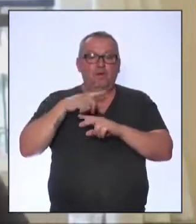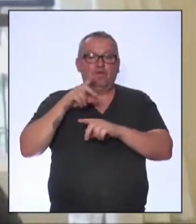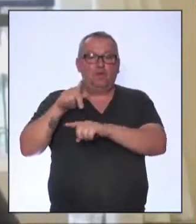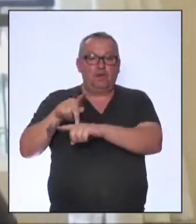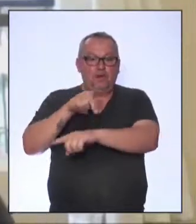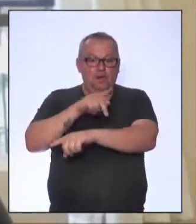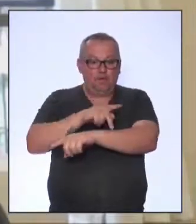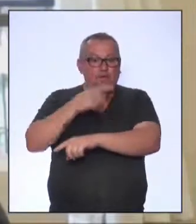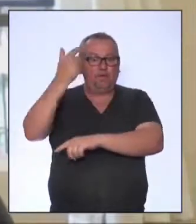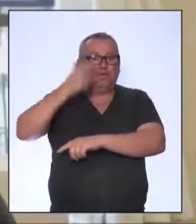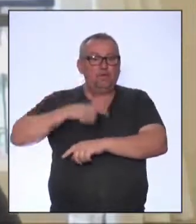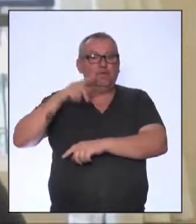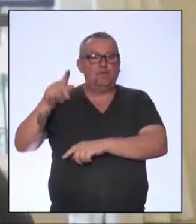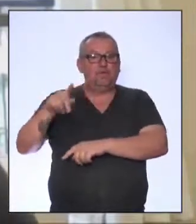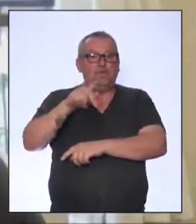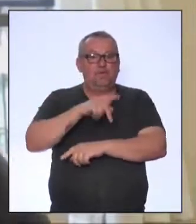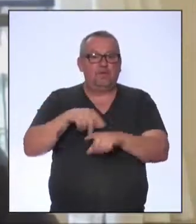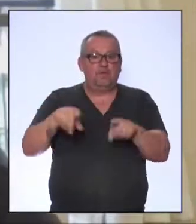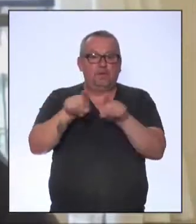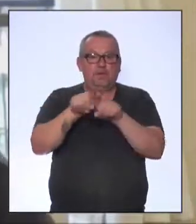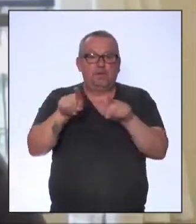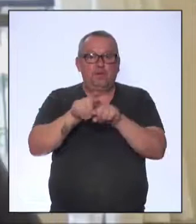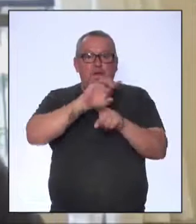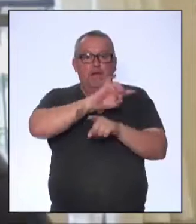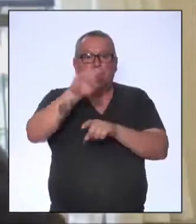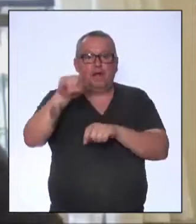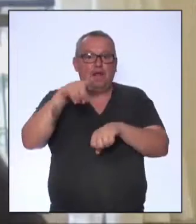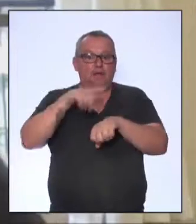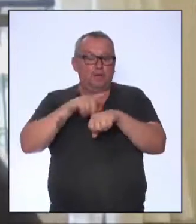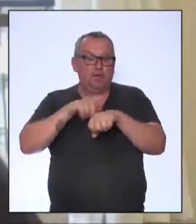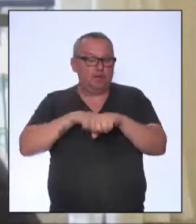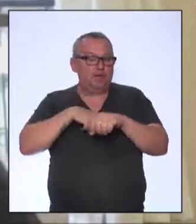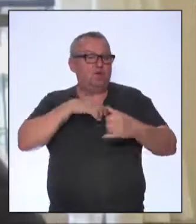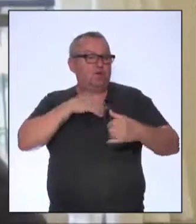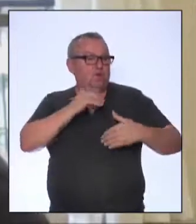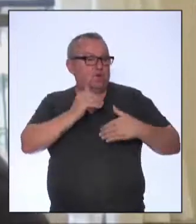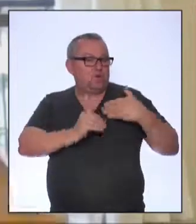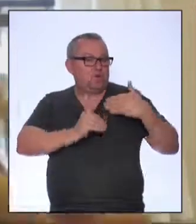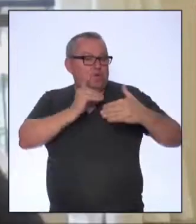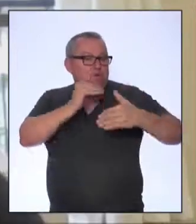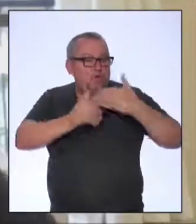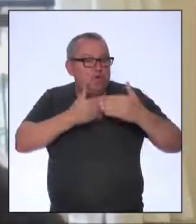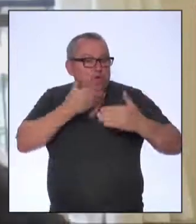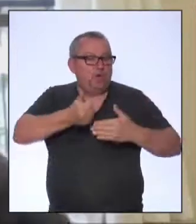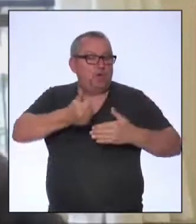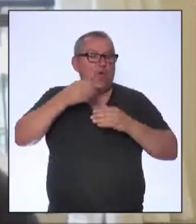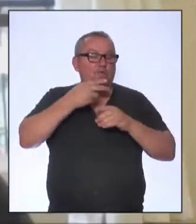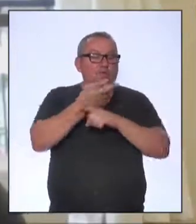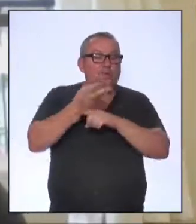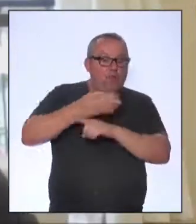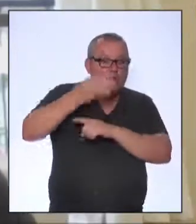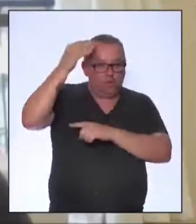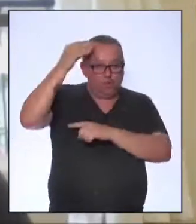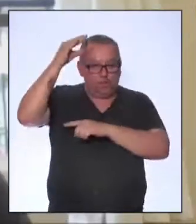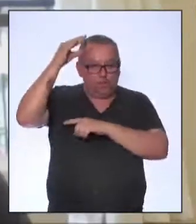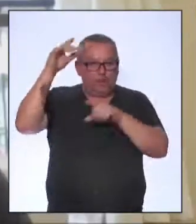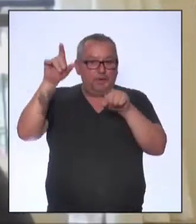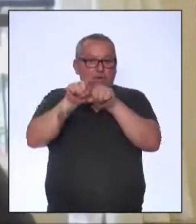um professor. A cada momento eu vou me aperfeiçoando e correndo atrás desse conhecimento, que a gente precisa